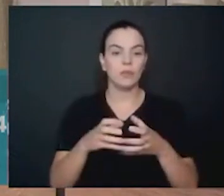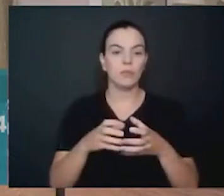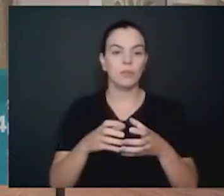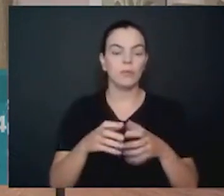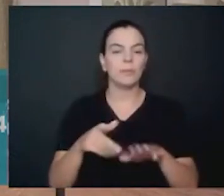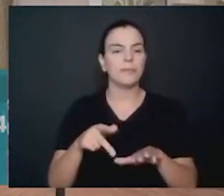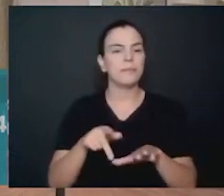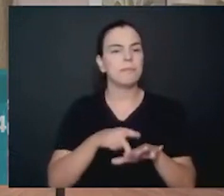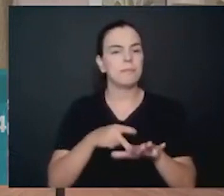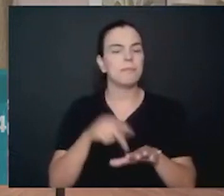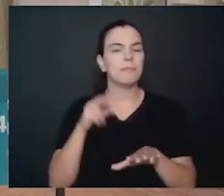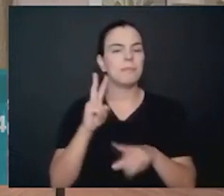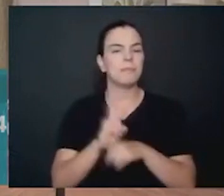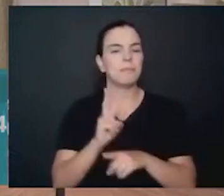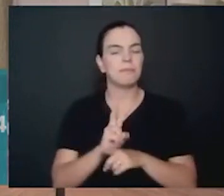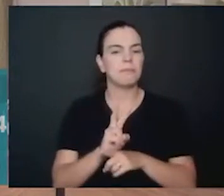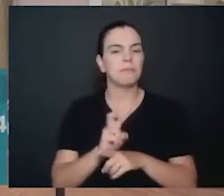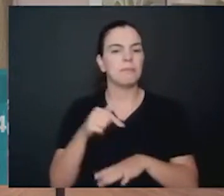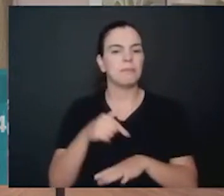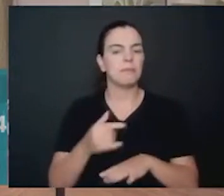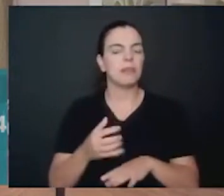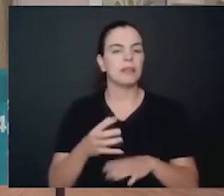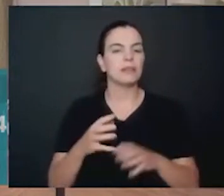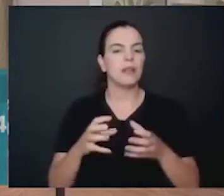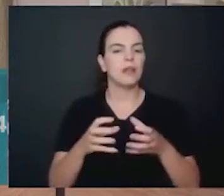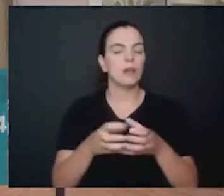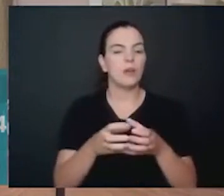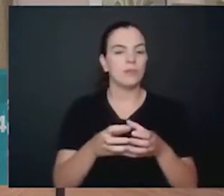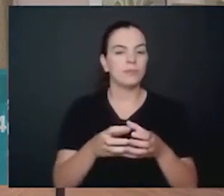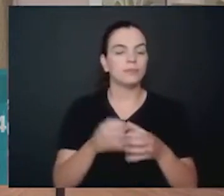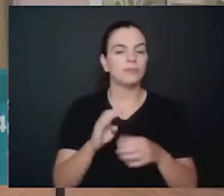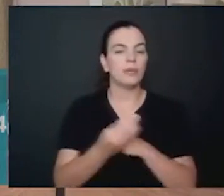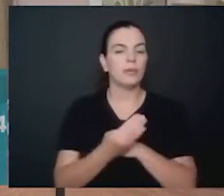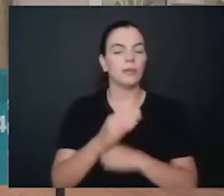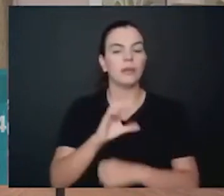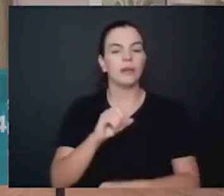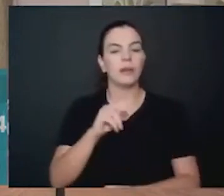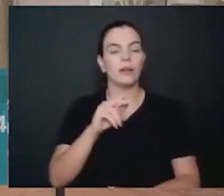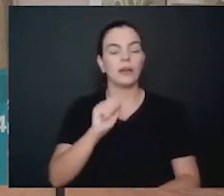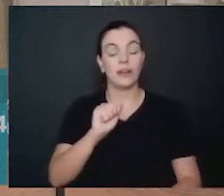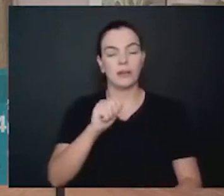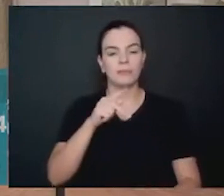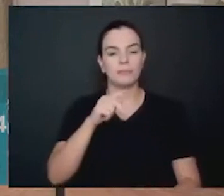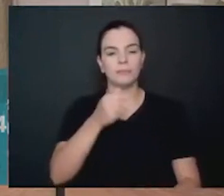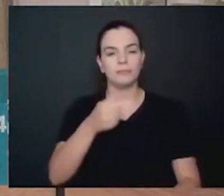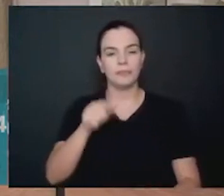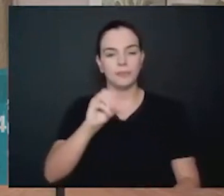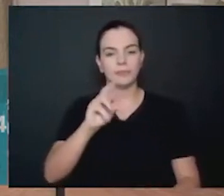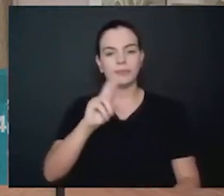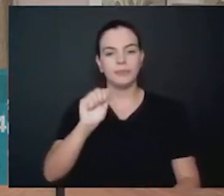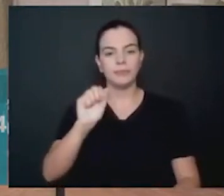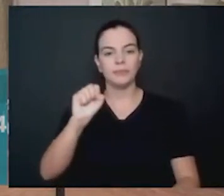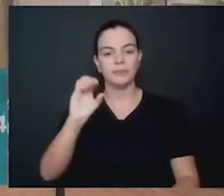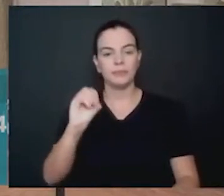localizada no coração do Capão Raso no centro comercial Claudino é formada pela podóloga e